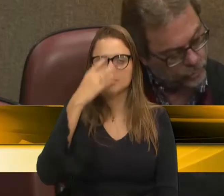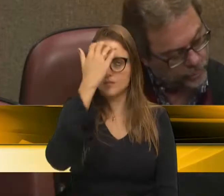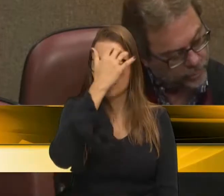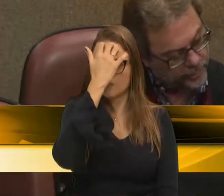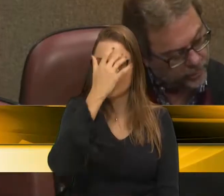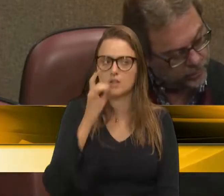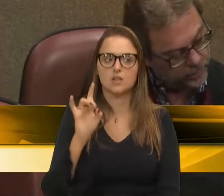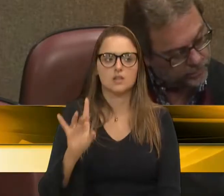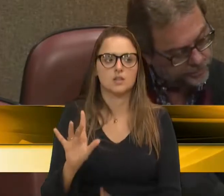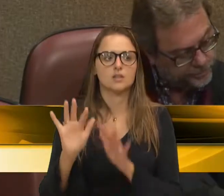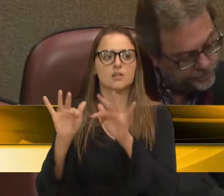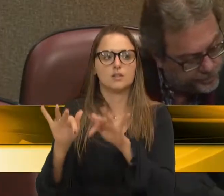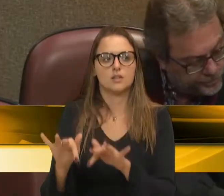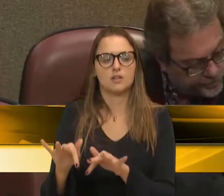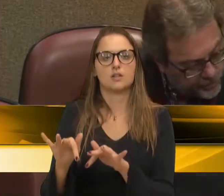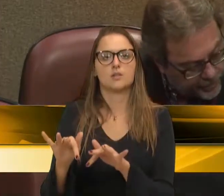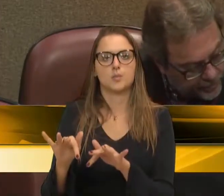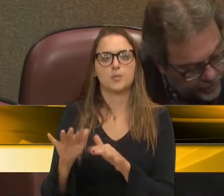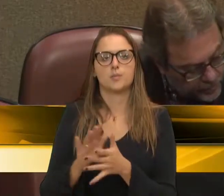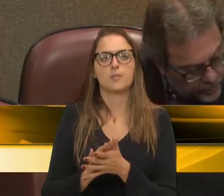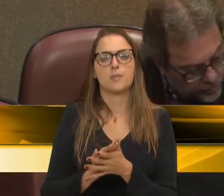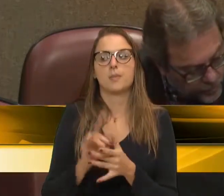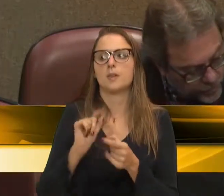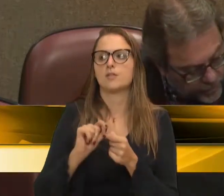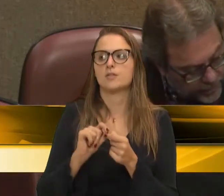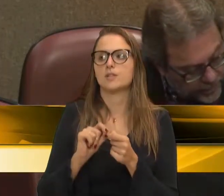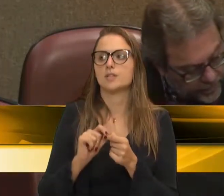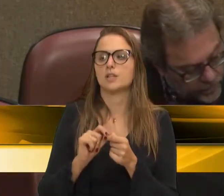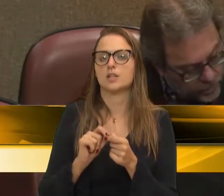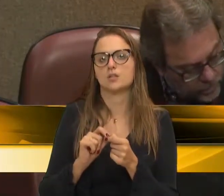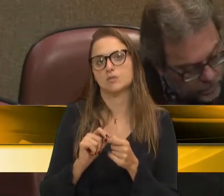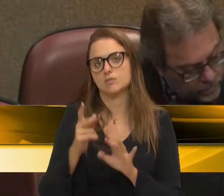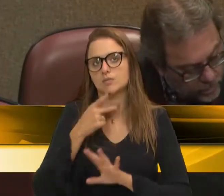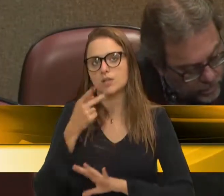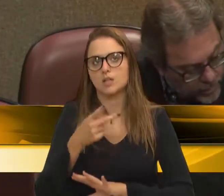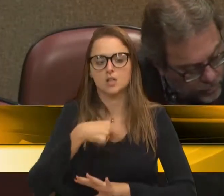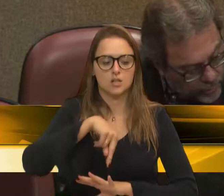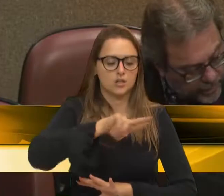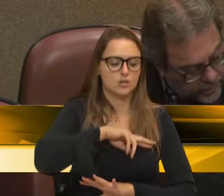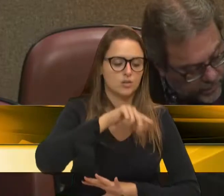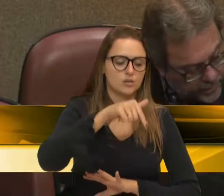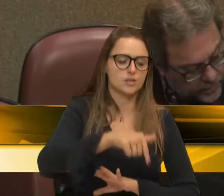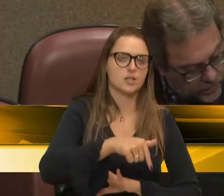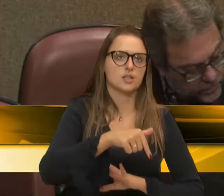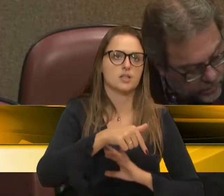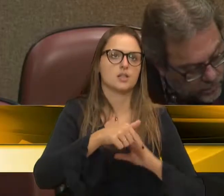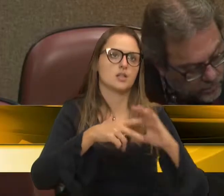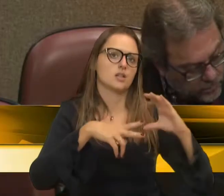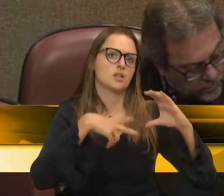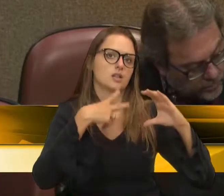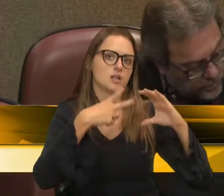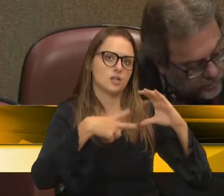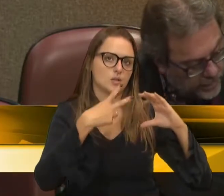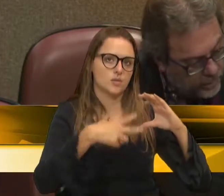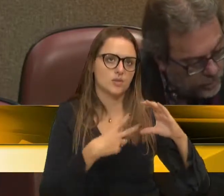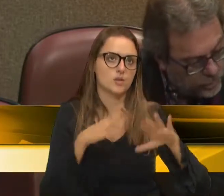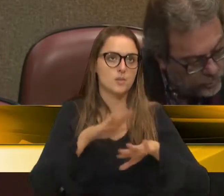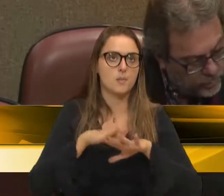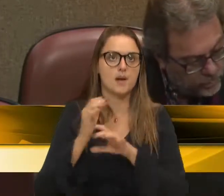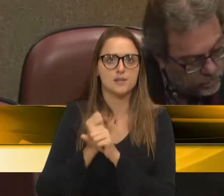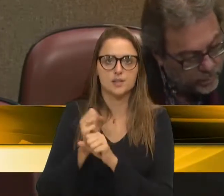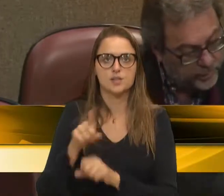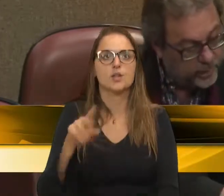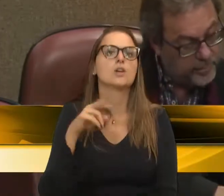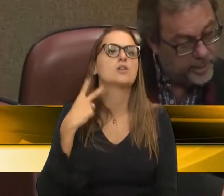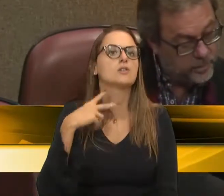E finalizo justamente também fazendo menção, nós que estamos na casa, vereador Adiló há um pouco mais tempo, o vereador